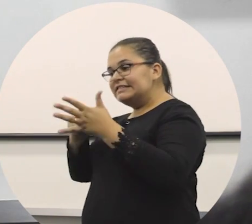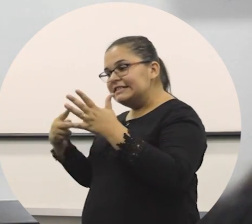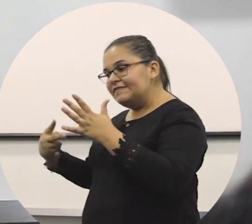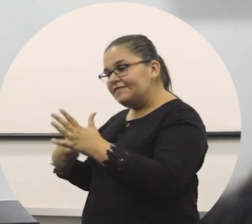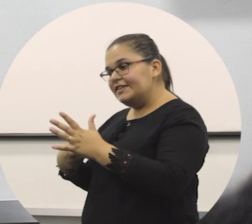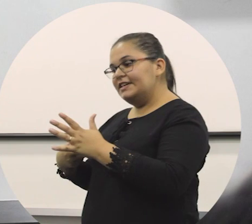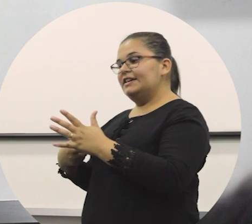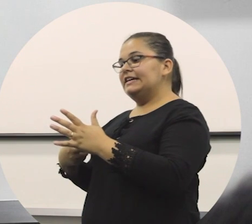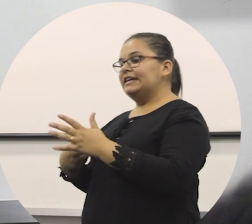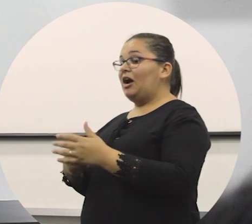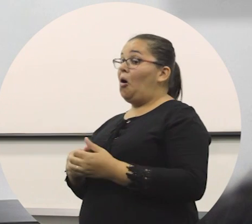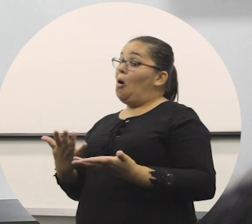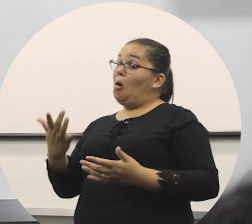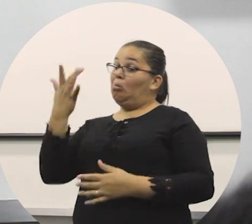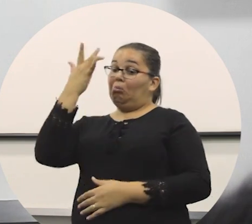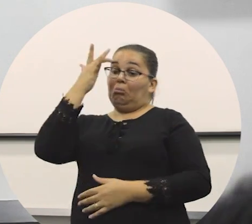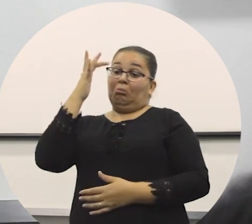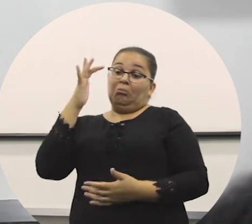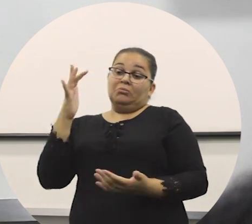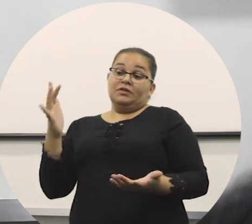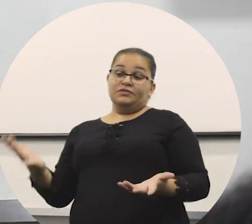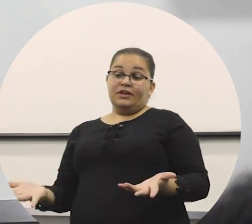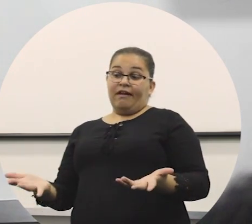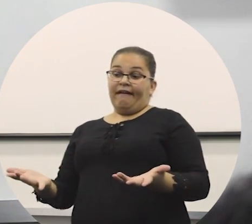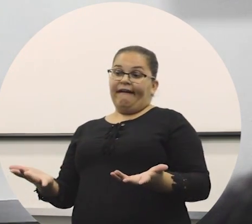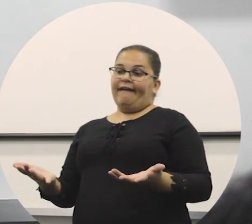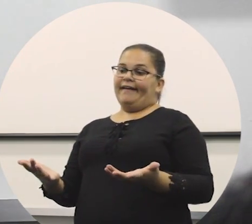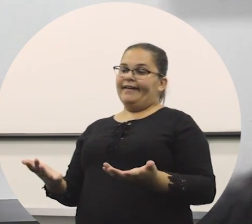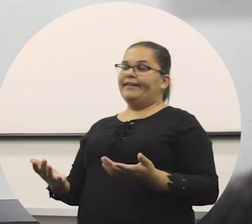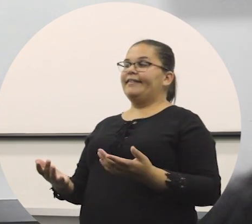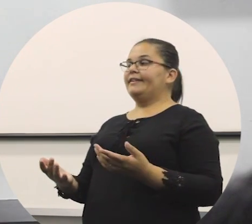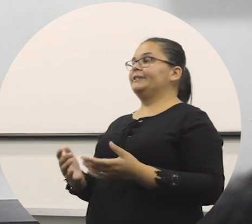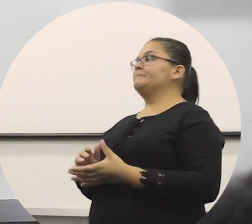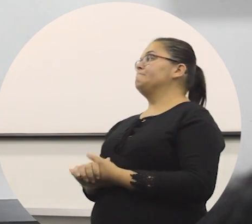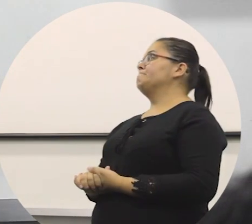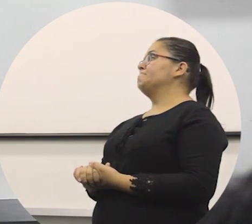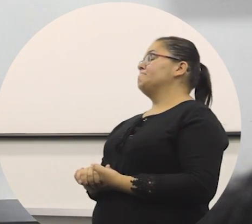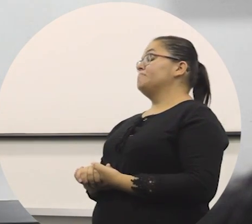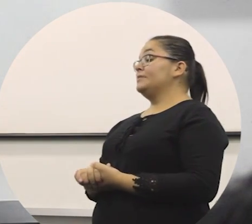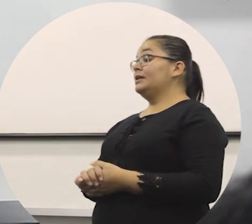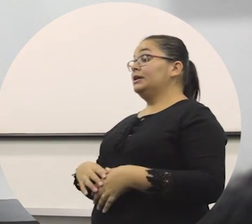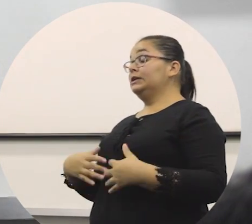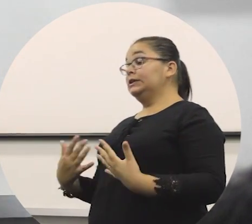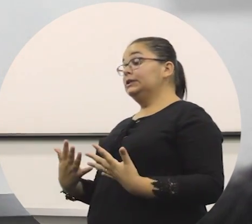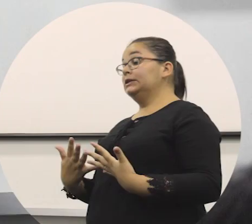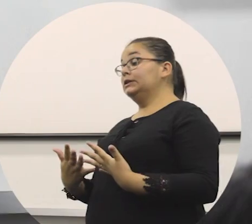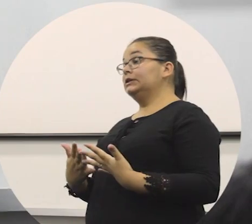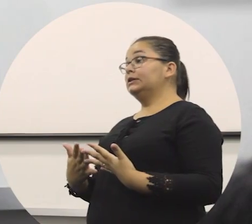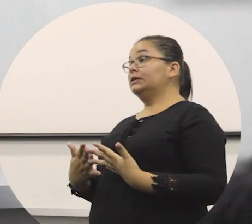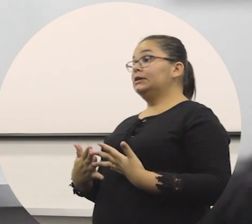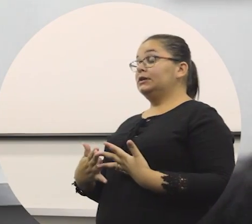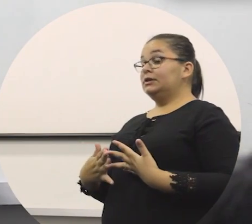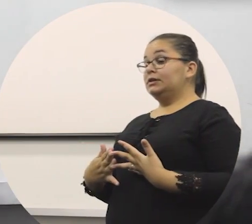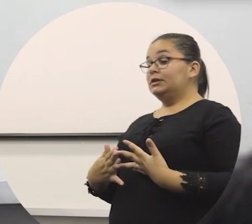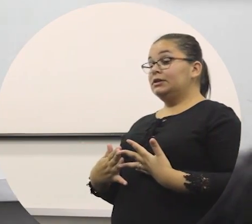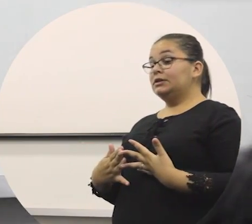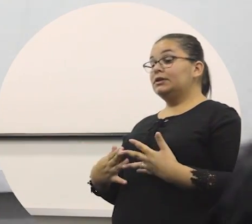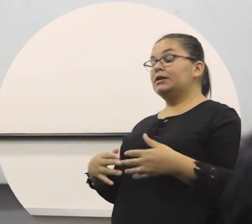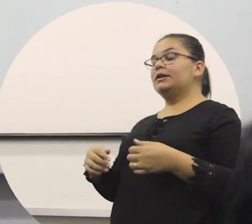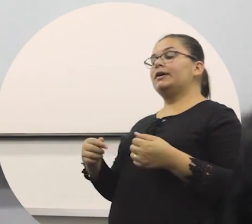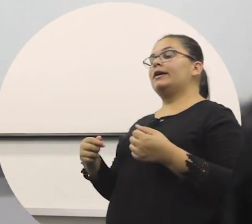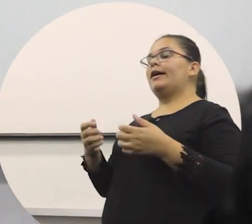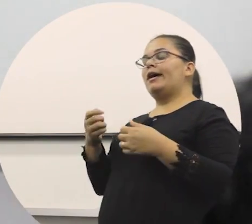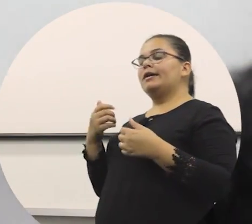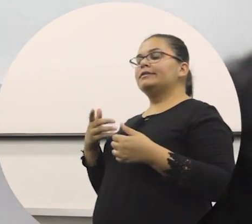dizendo, ah, não sei, não é de acordo com aquilo que você estava fazendo. E aí. Depois, como